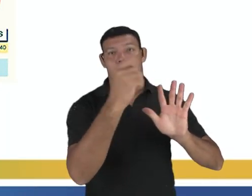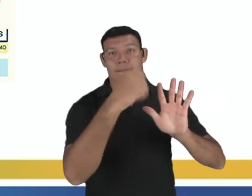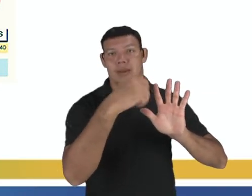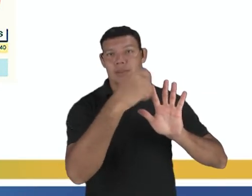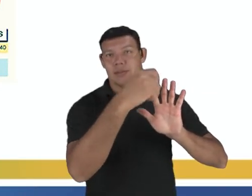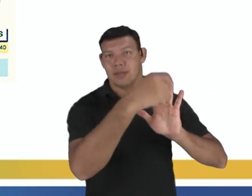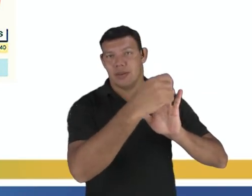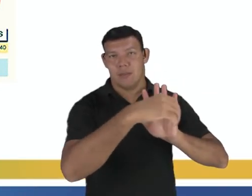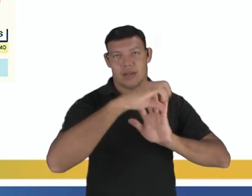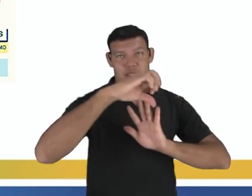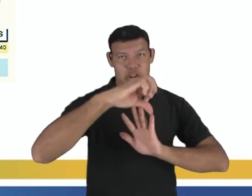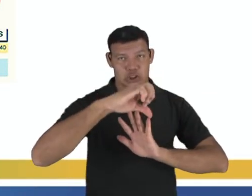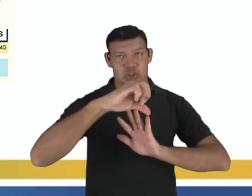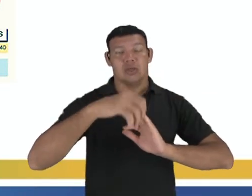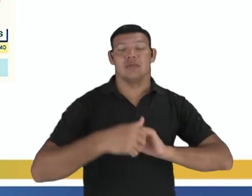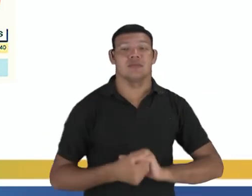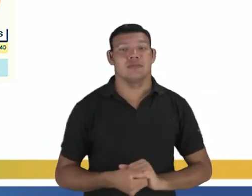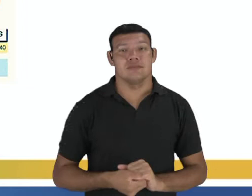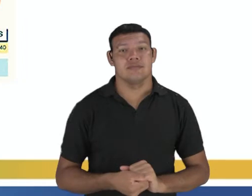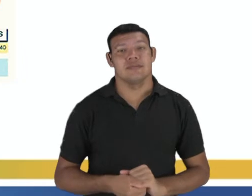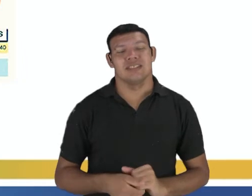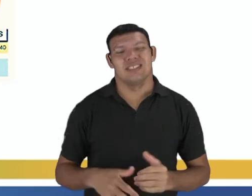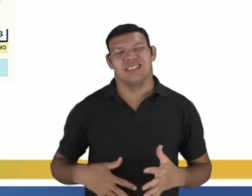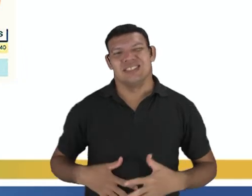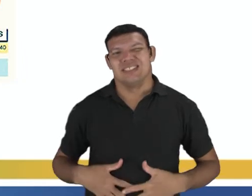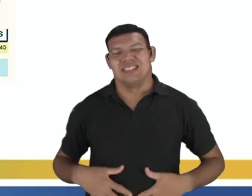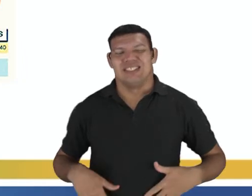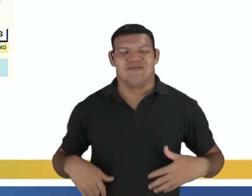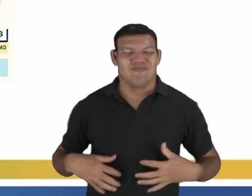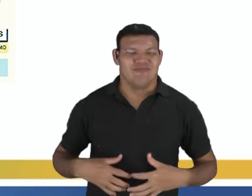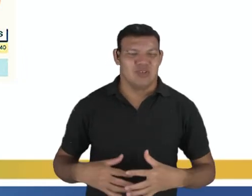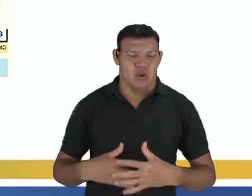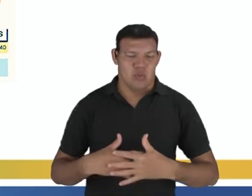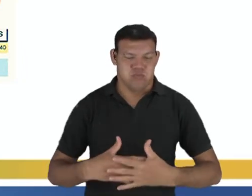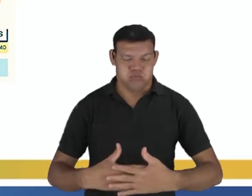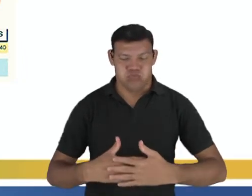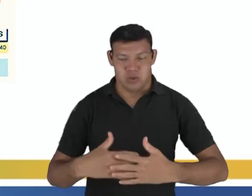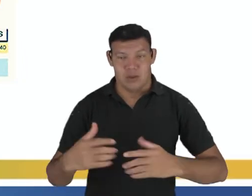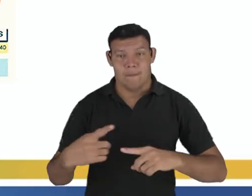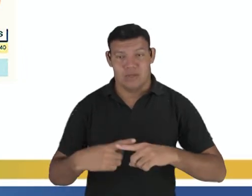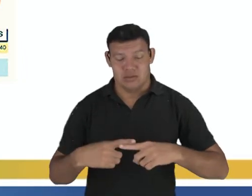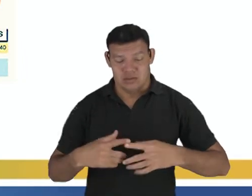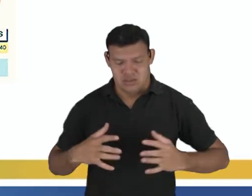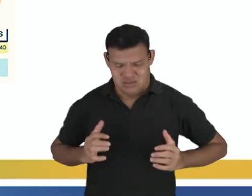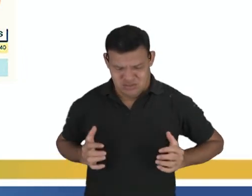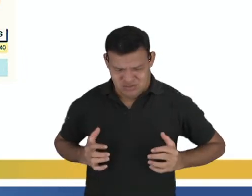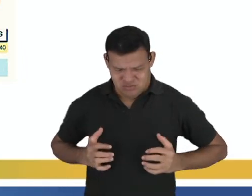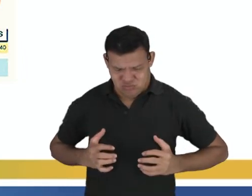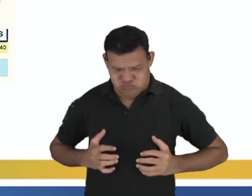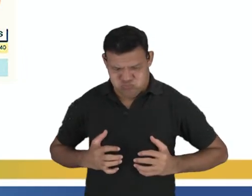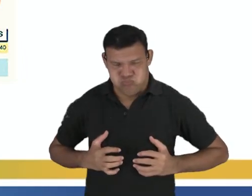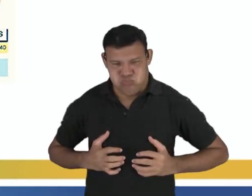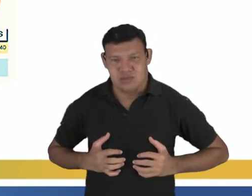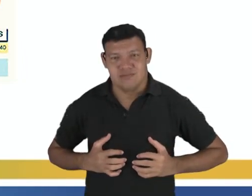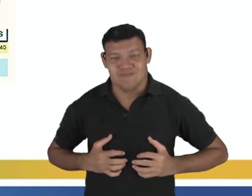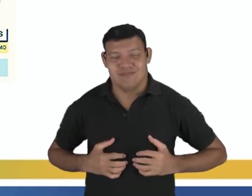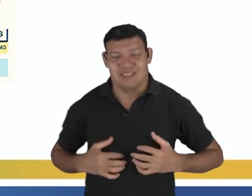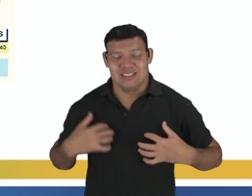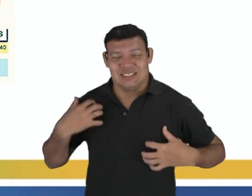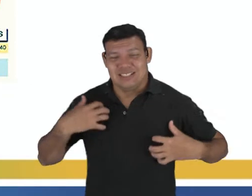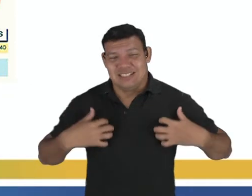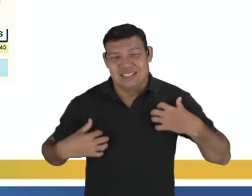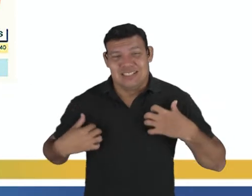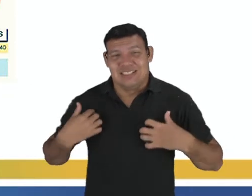por isso a mãe passa a sentir alguns desconfortos devido à compressão de alguns órgãos período de grande ansiedade